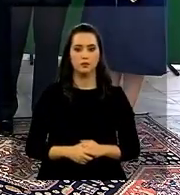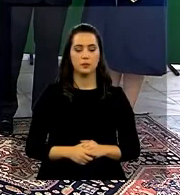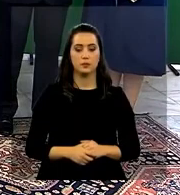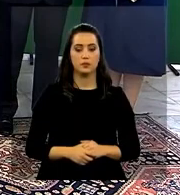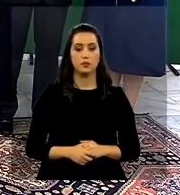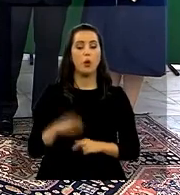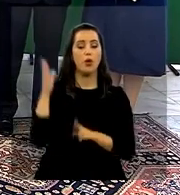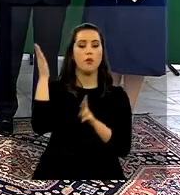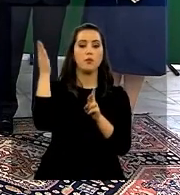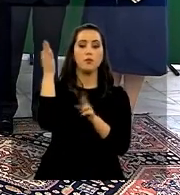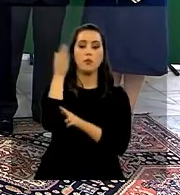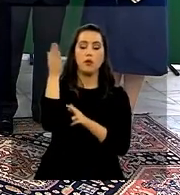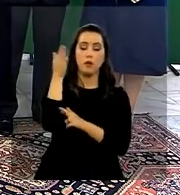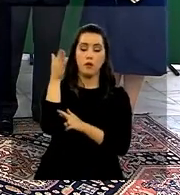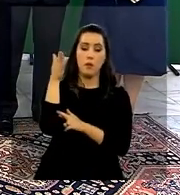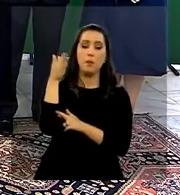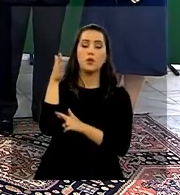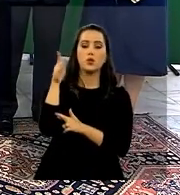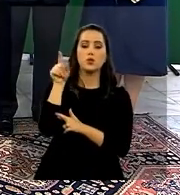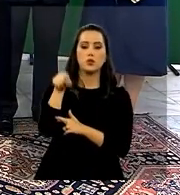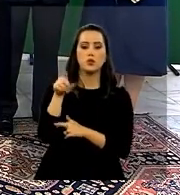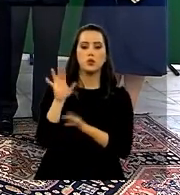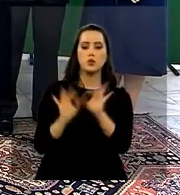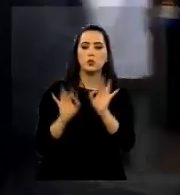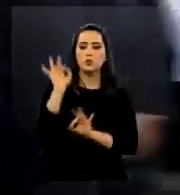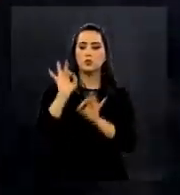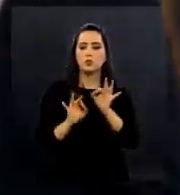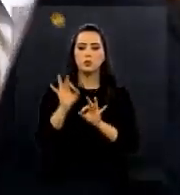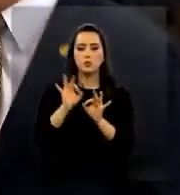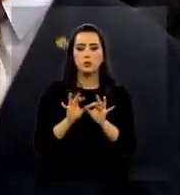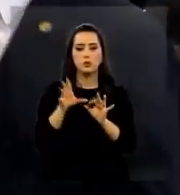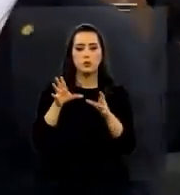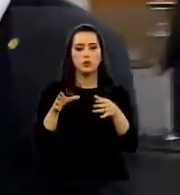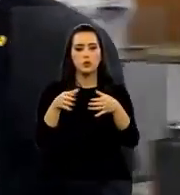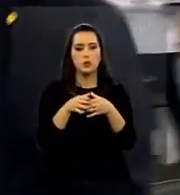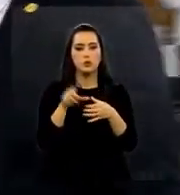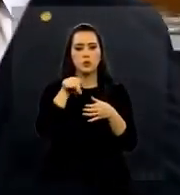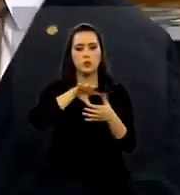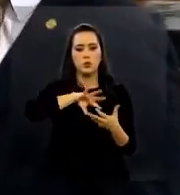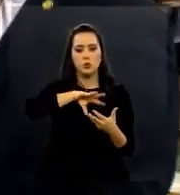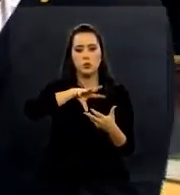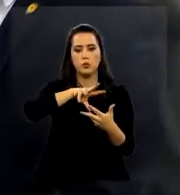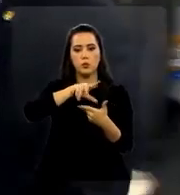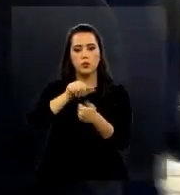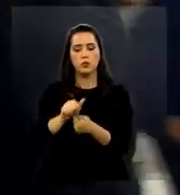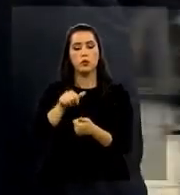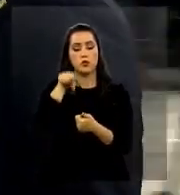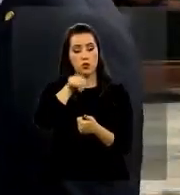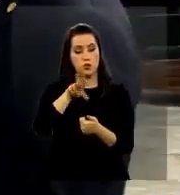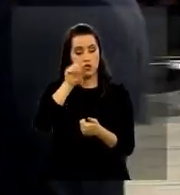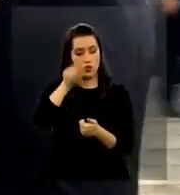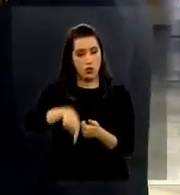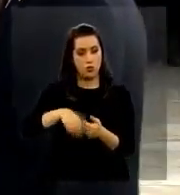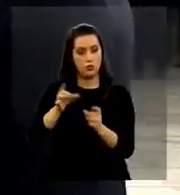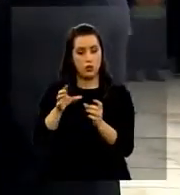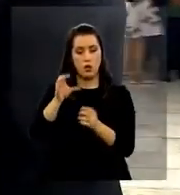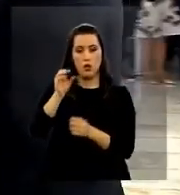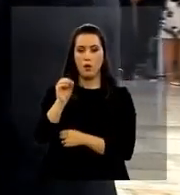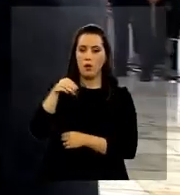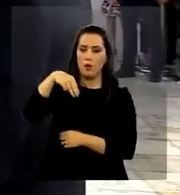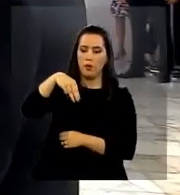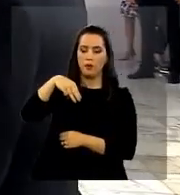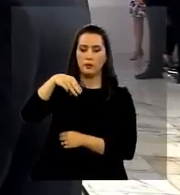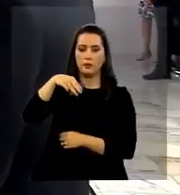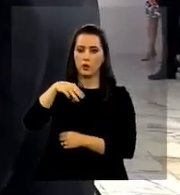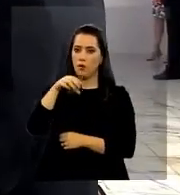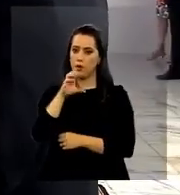Roberto Azevedo, diretor-geral da Organização Mundial do Comércio. Organização Mundial do Comércio, do qual o